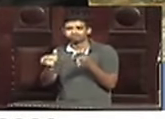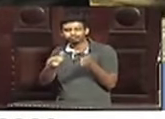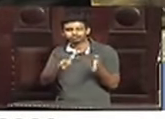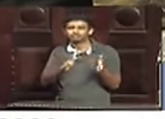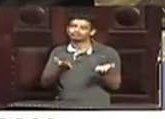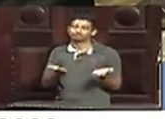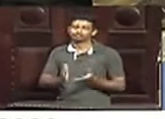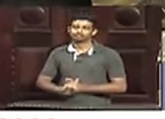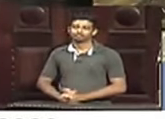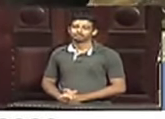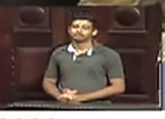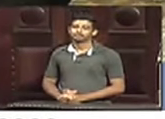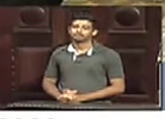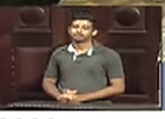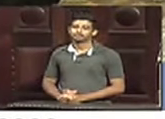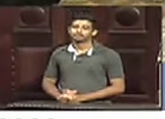que